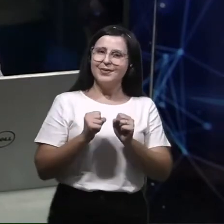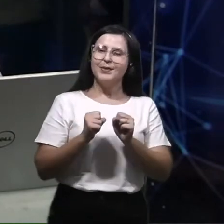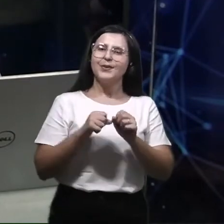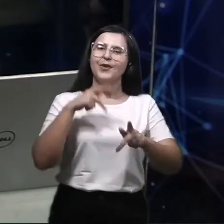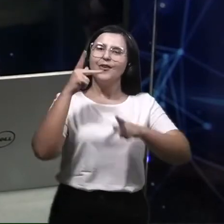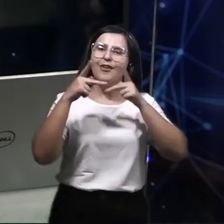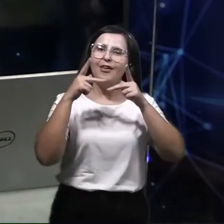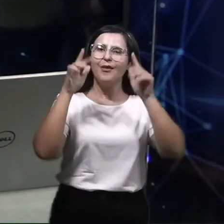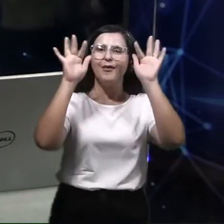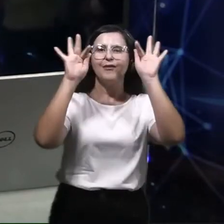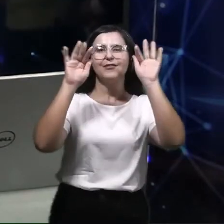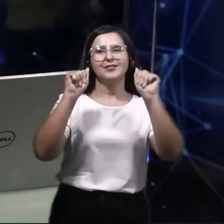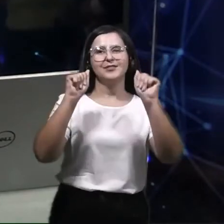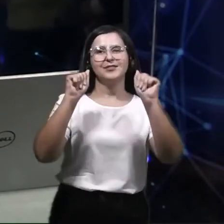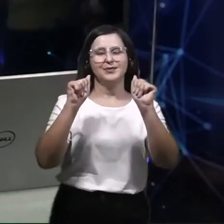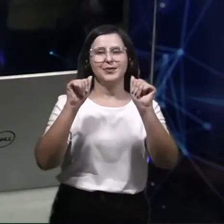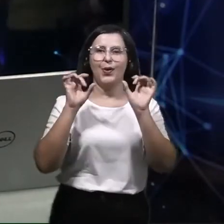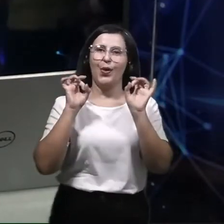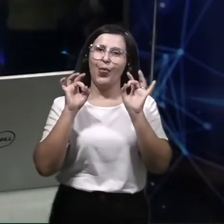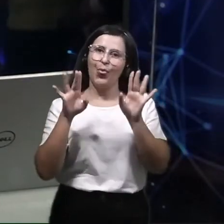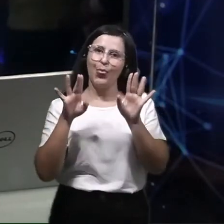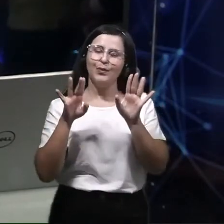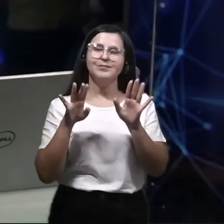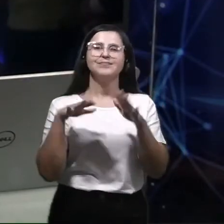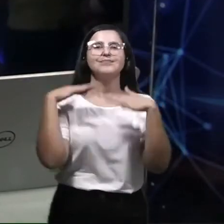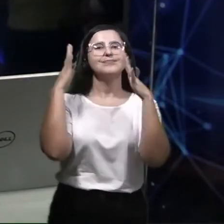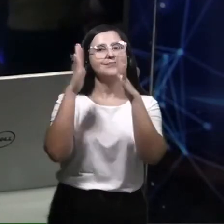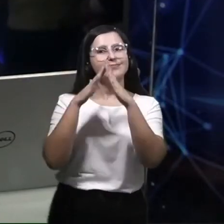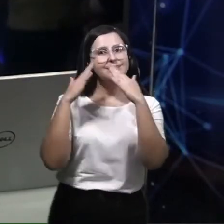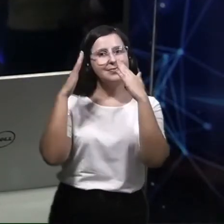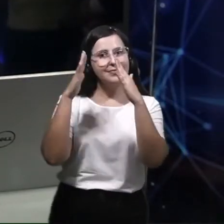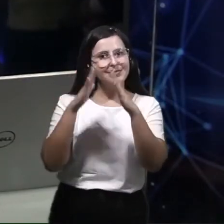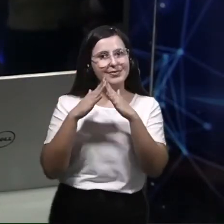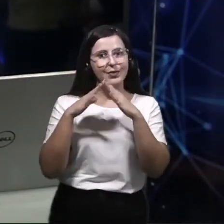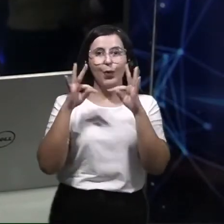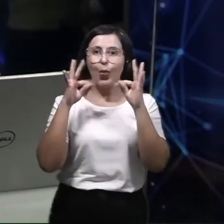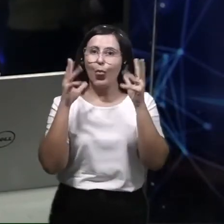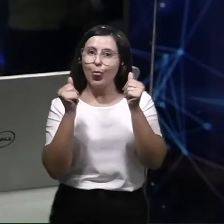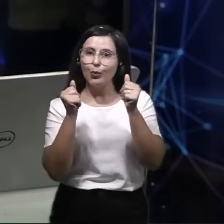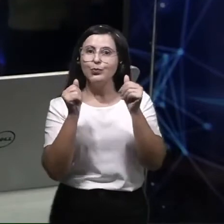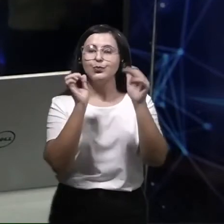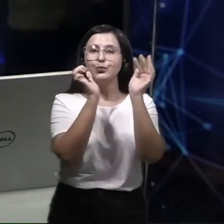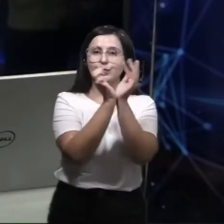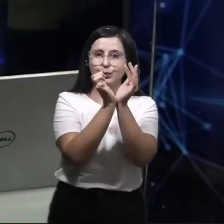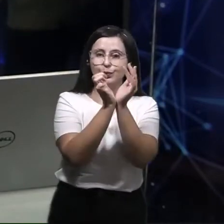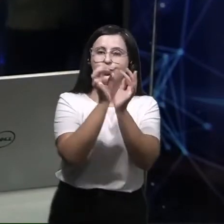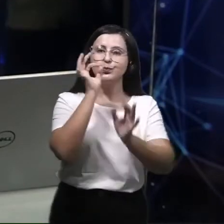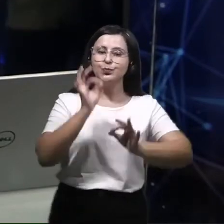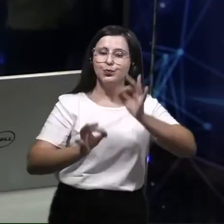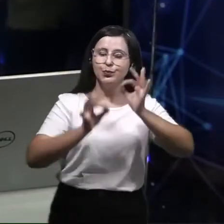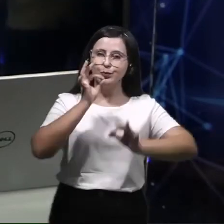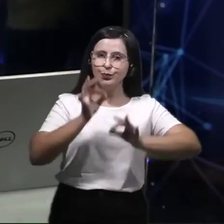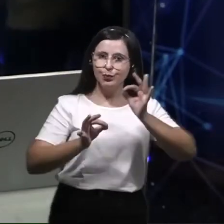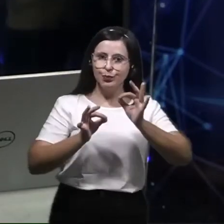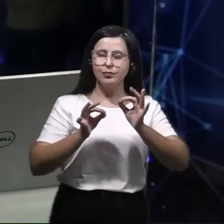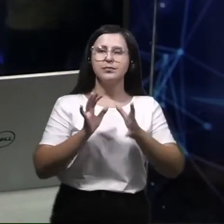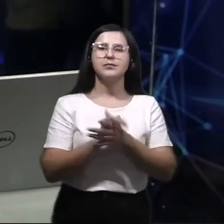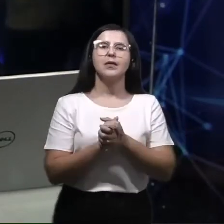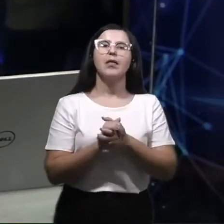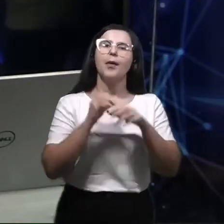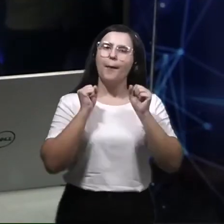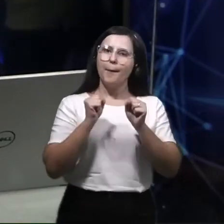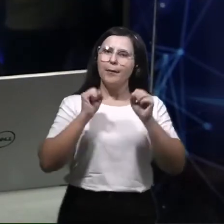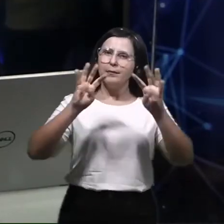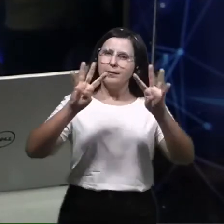finais. Só passando, e eu peço inclusive ao pessoal da assessoria jurídica e comissão julgadora, certo, que